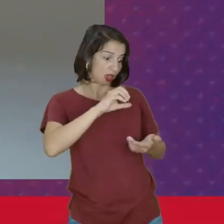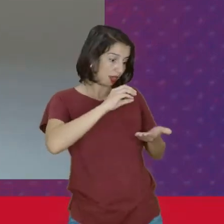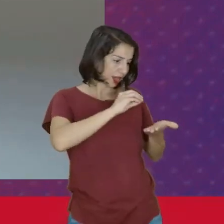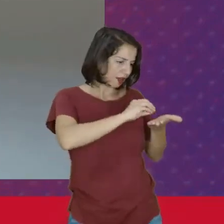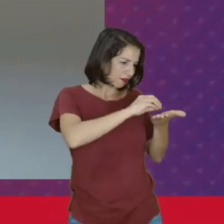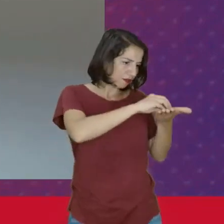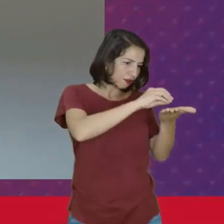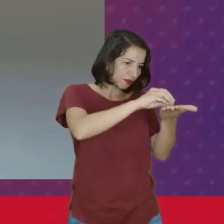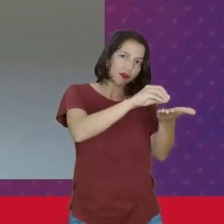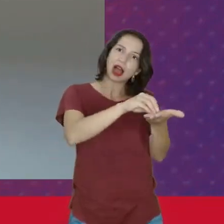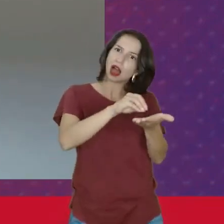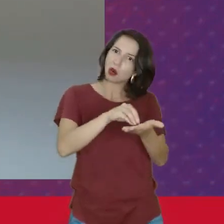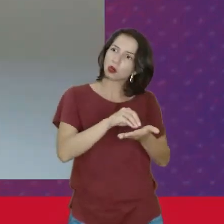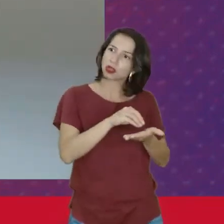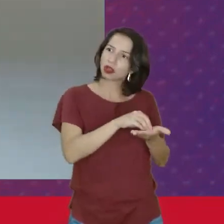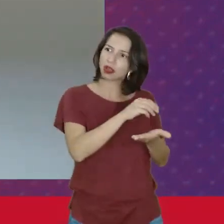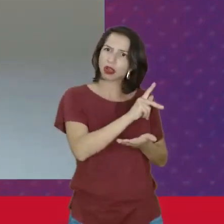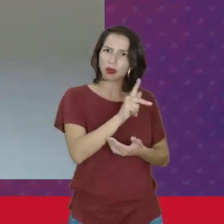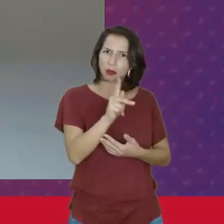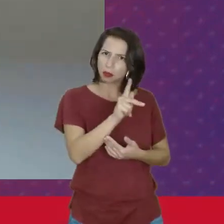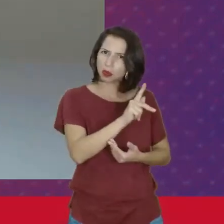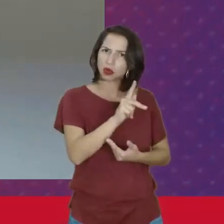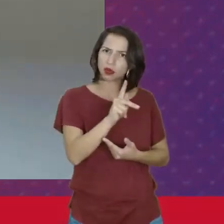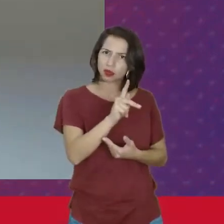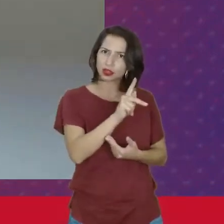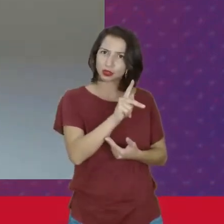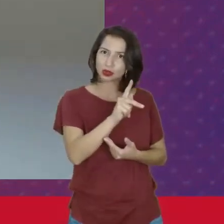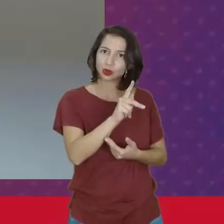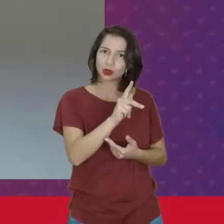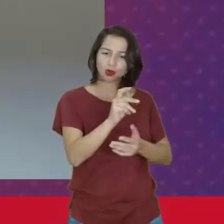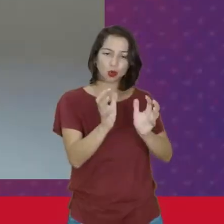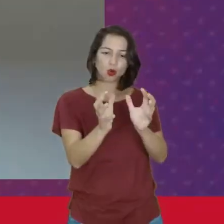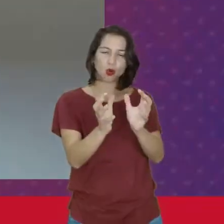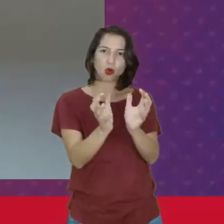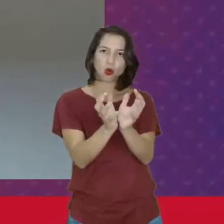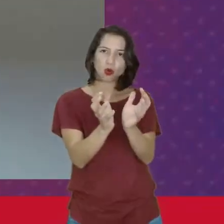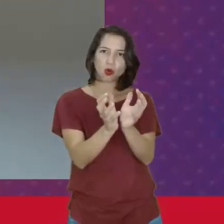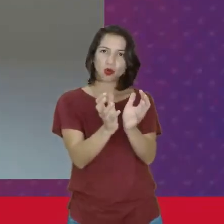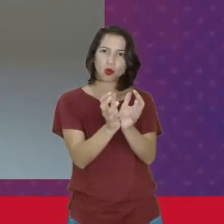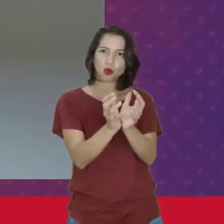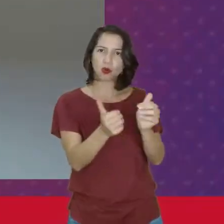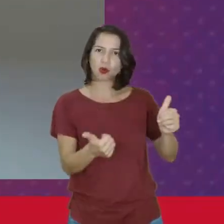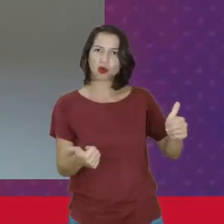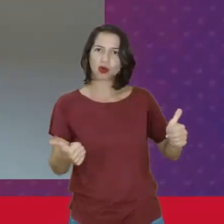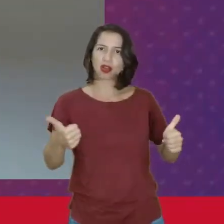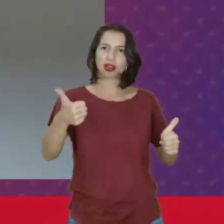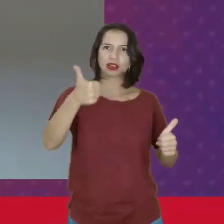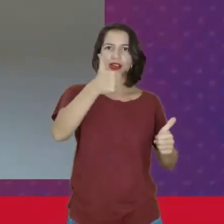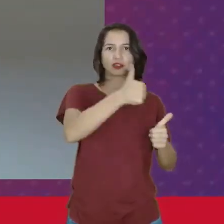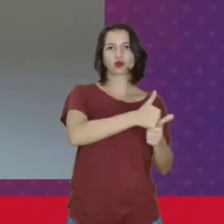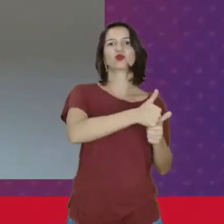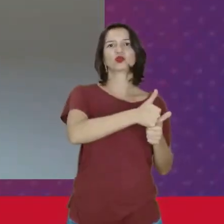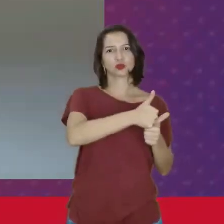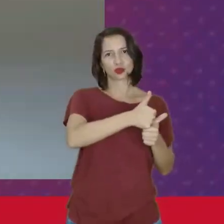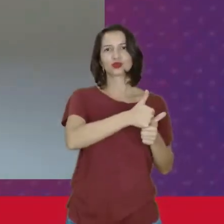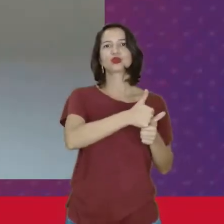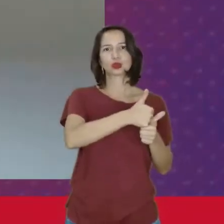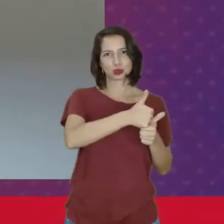a equipe da área, os professores daquela área precisam cobrir